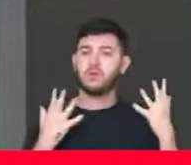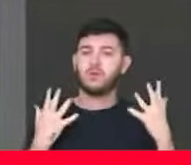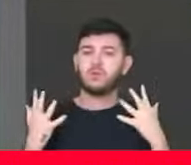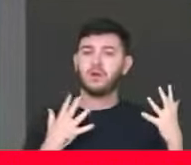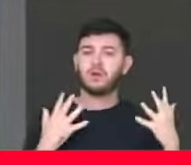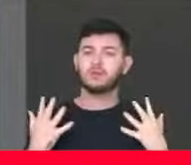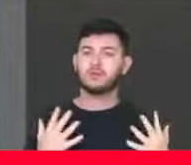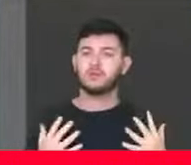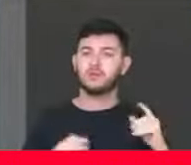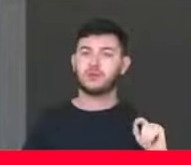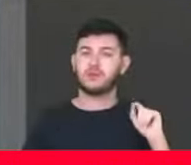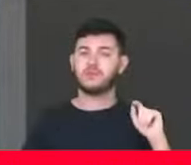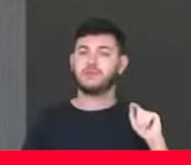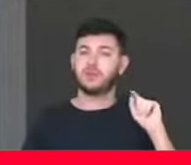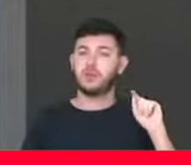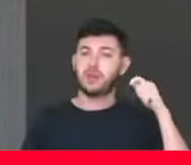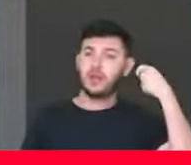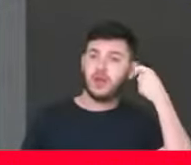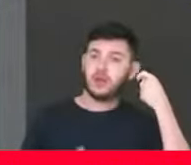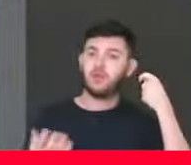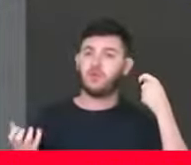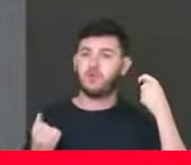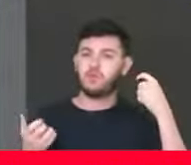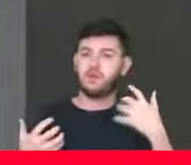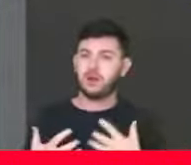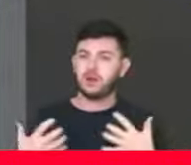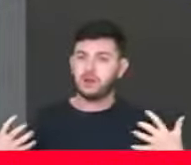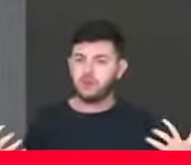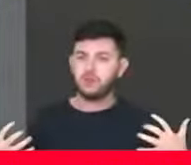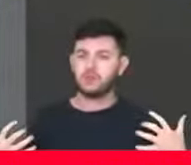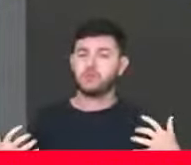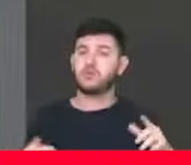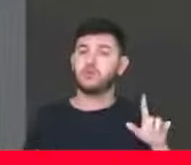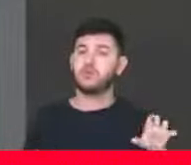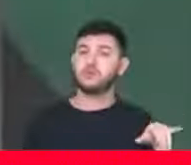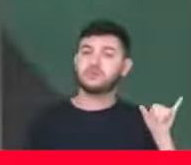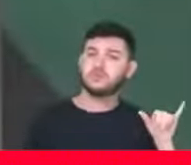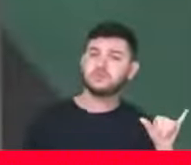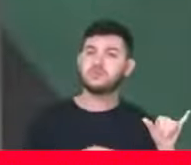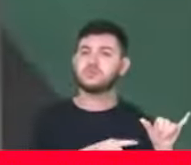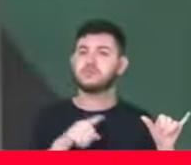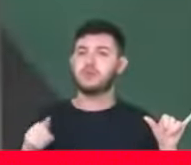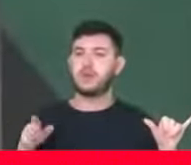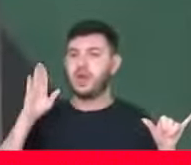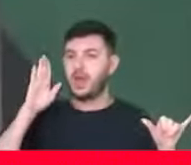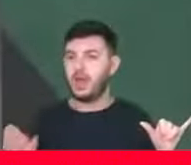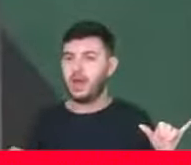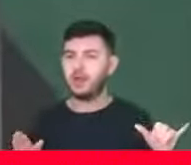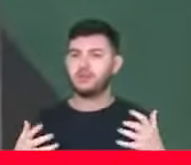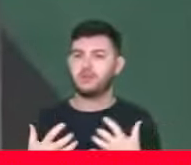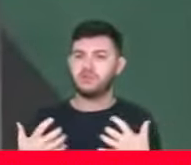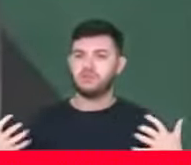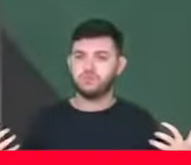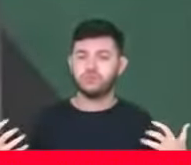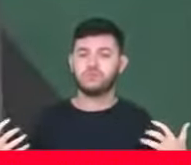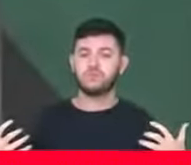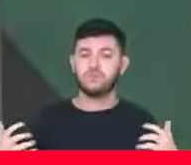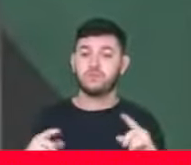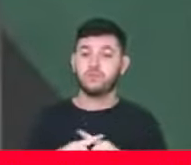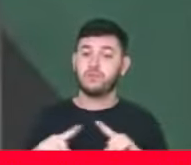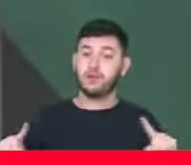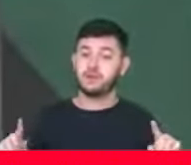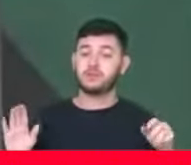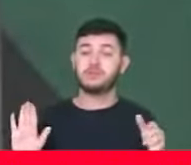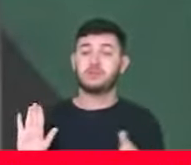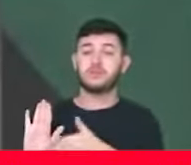os negros dos brancos, os homossexuais dos héteros e por aí vai. O projeto que hoje